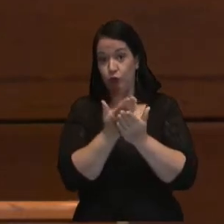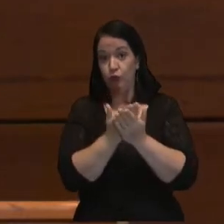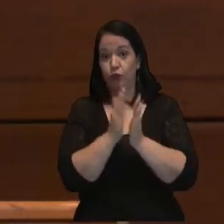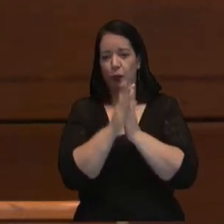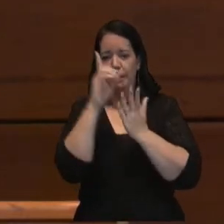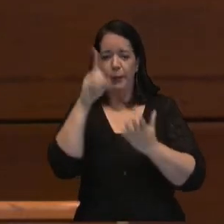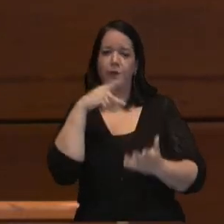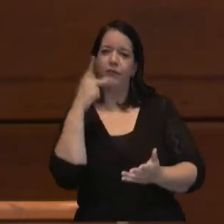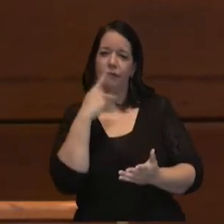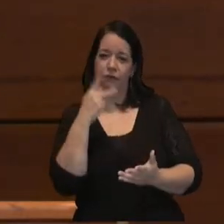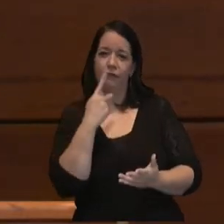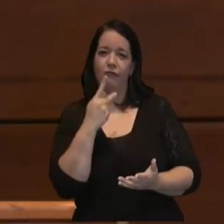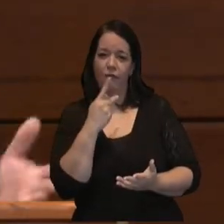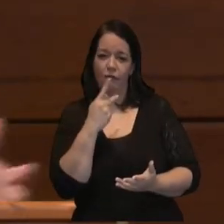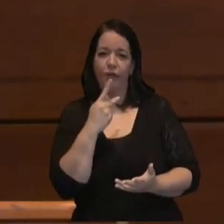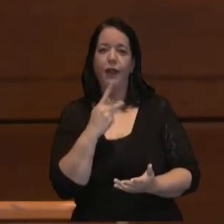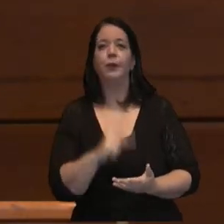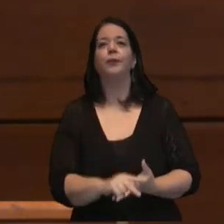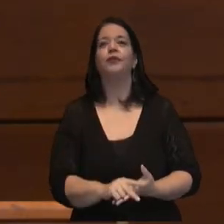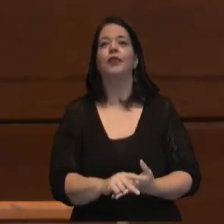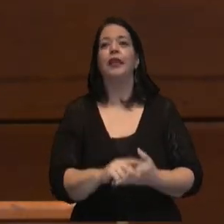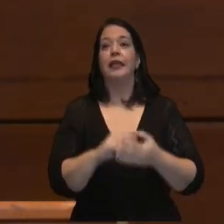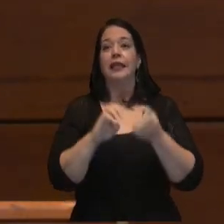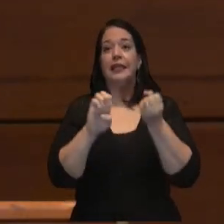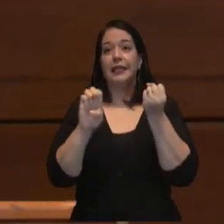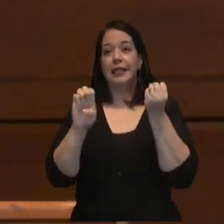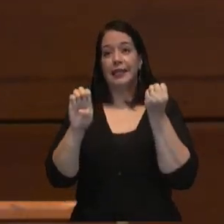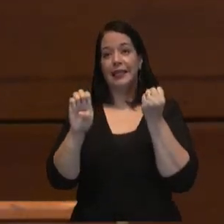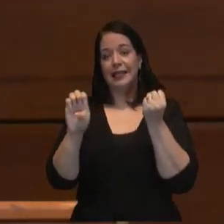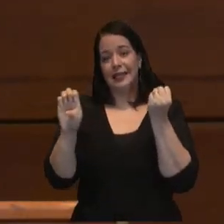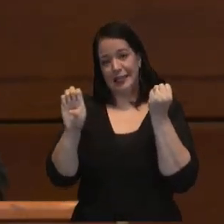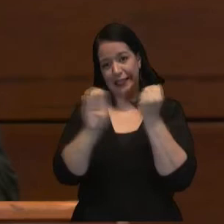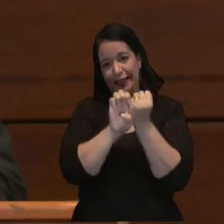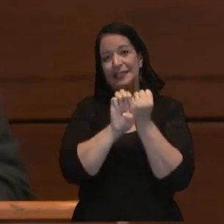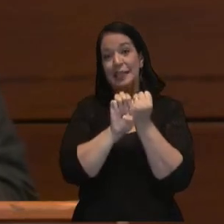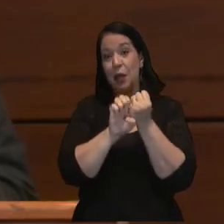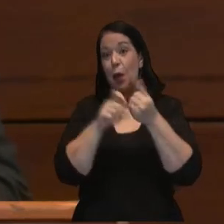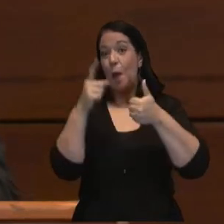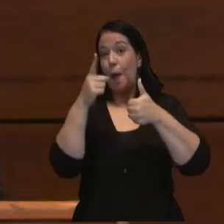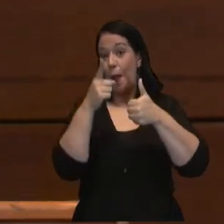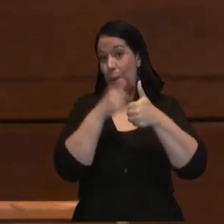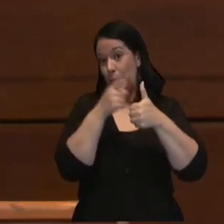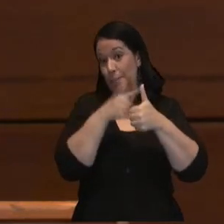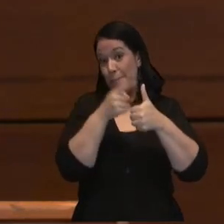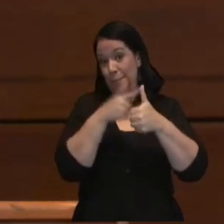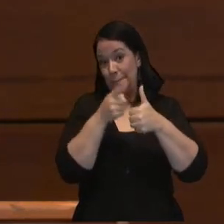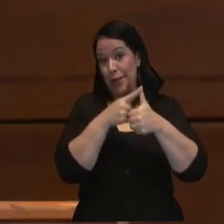profeta, porque aqueles que trabalhavam com os profetas eram chamados de filhos,